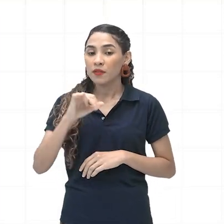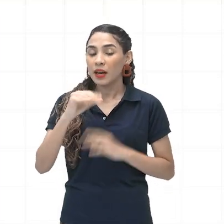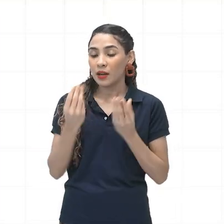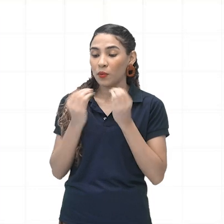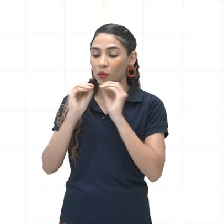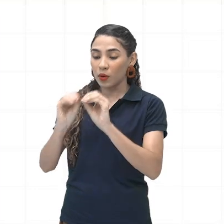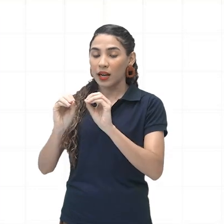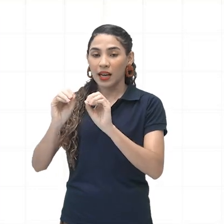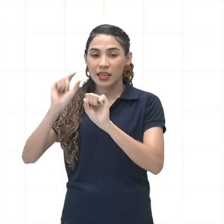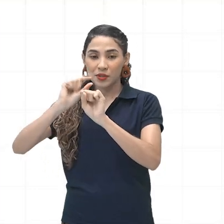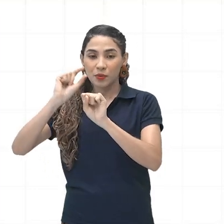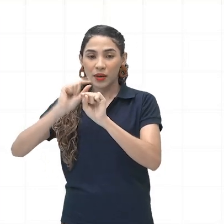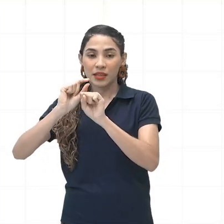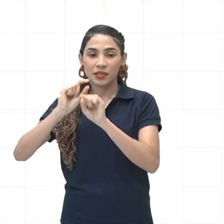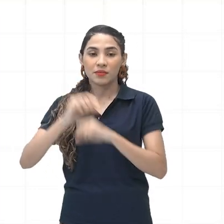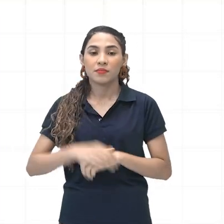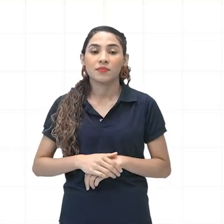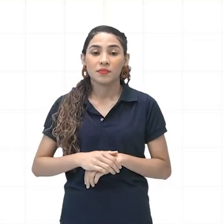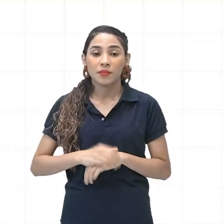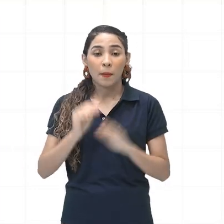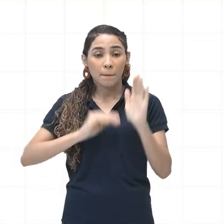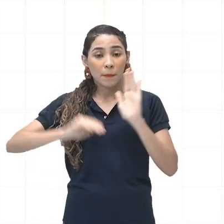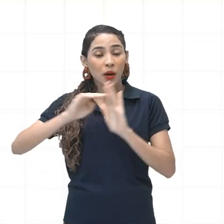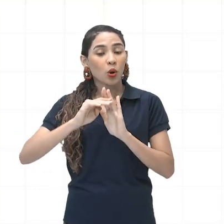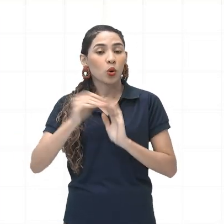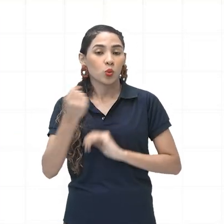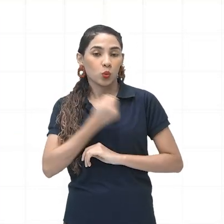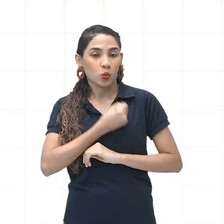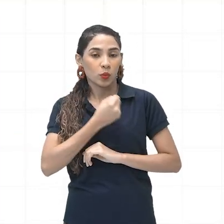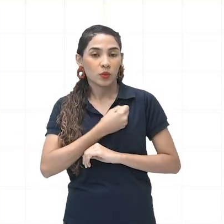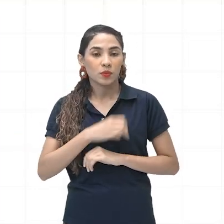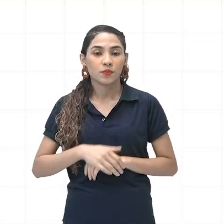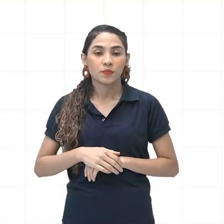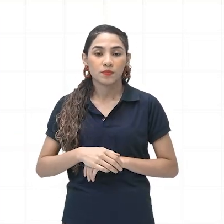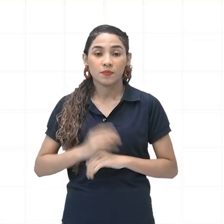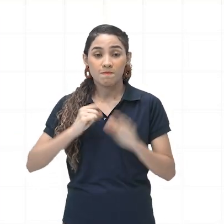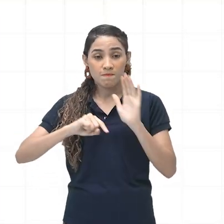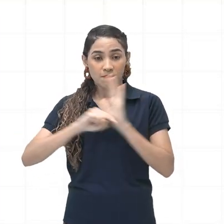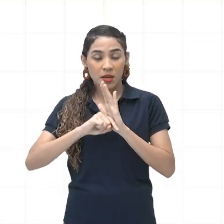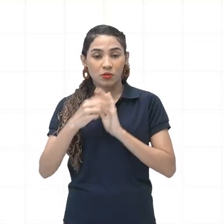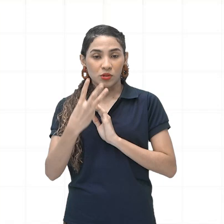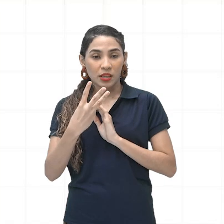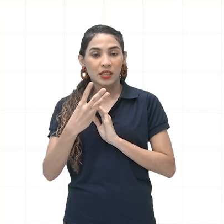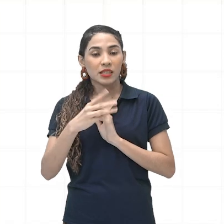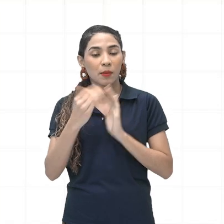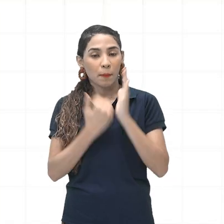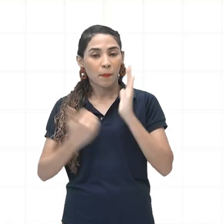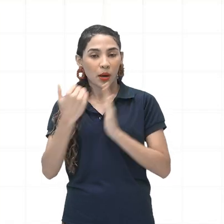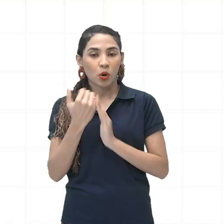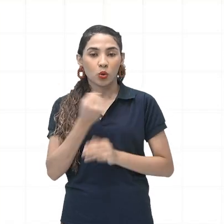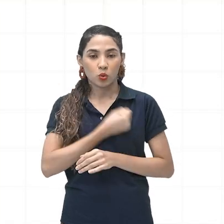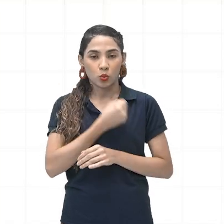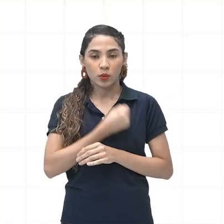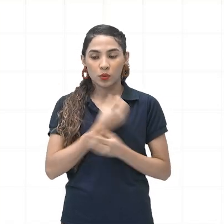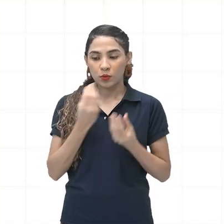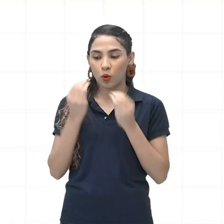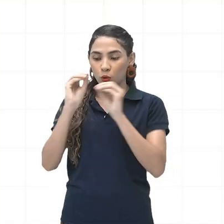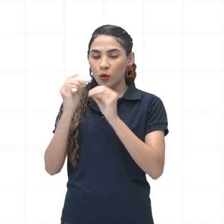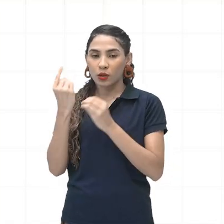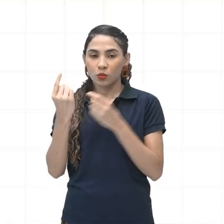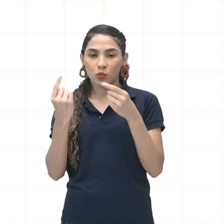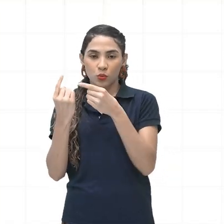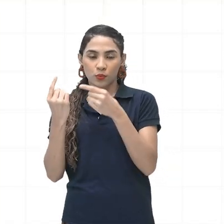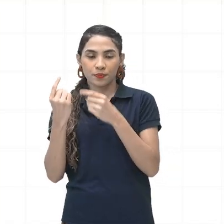no expoente o sinal do maior. E o sinal do maior é este aqui, né? O sinal de negativo.